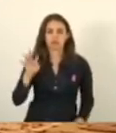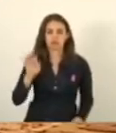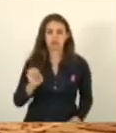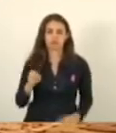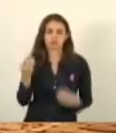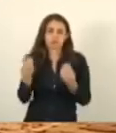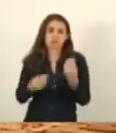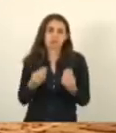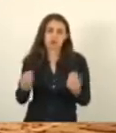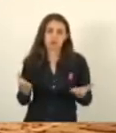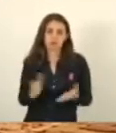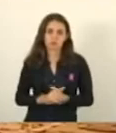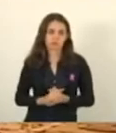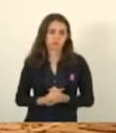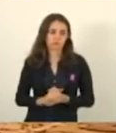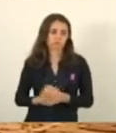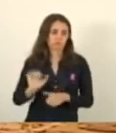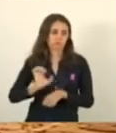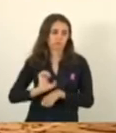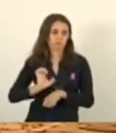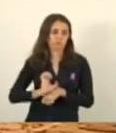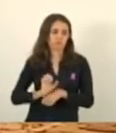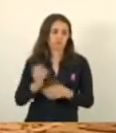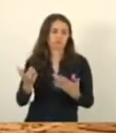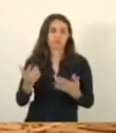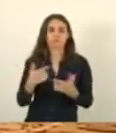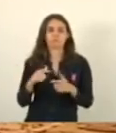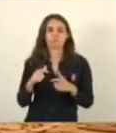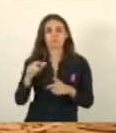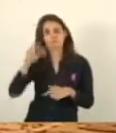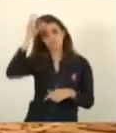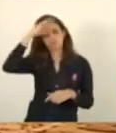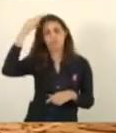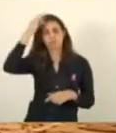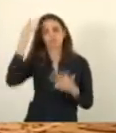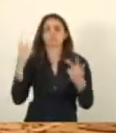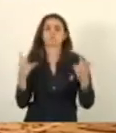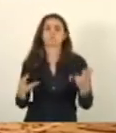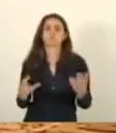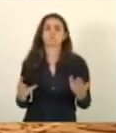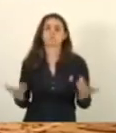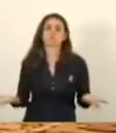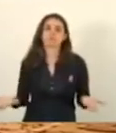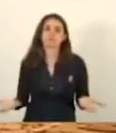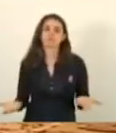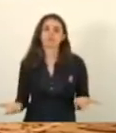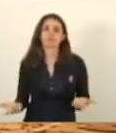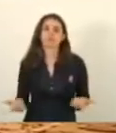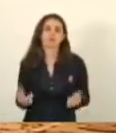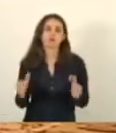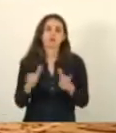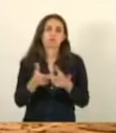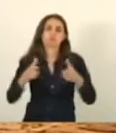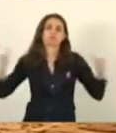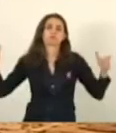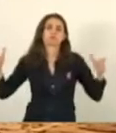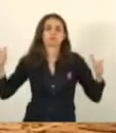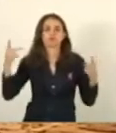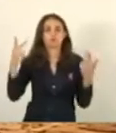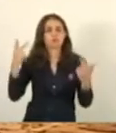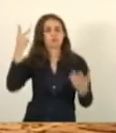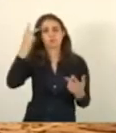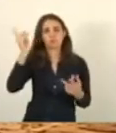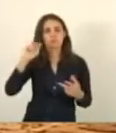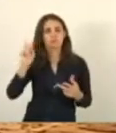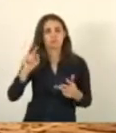como é que pode, né, um Estado do tamanho do Espírito Santo? Nós não temos aqui um Estado grande como São Paulo, que